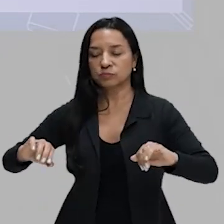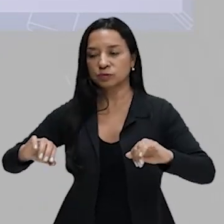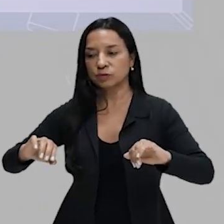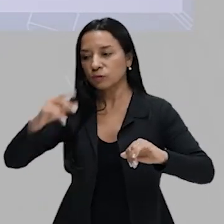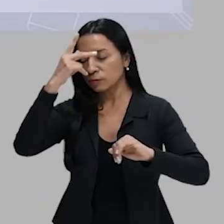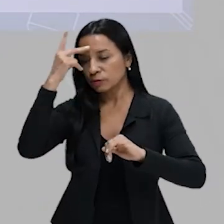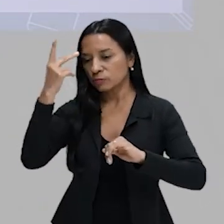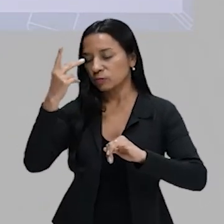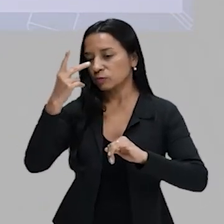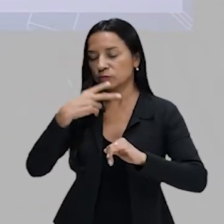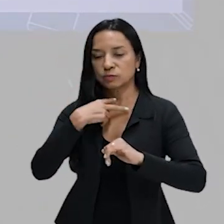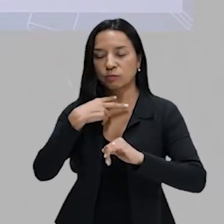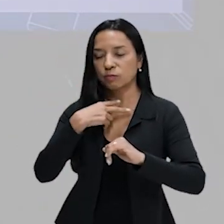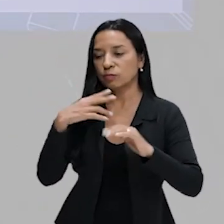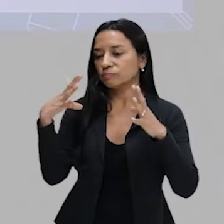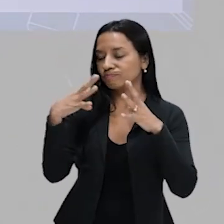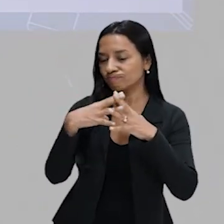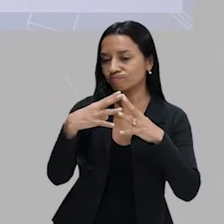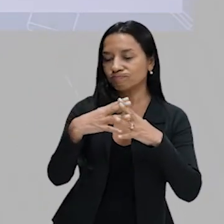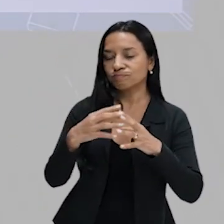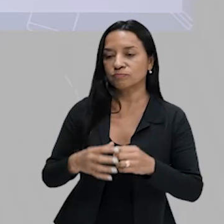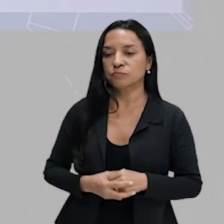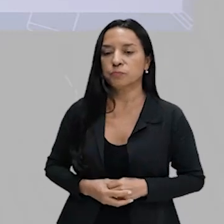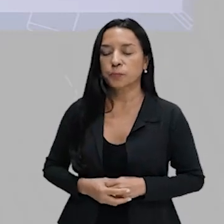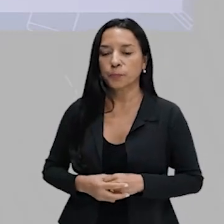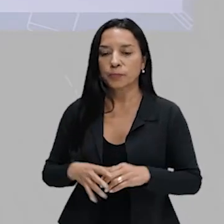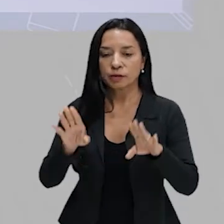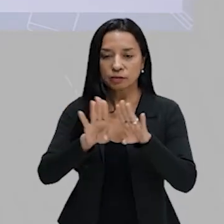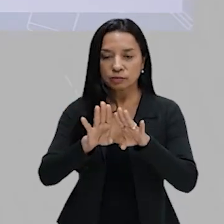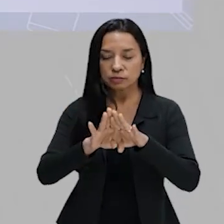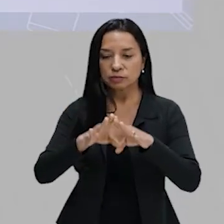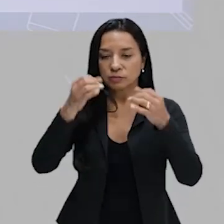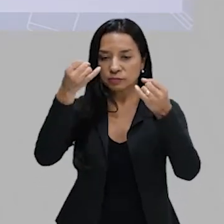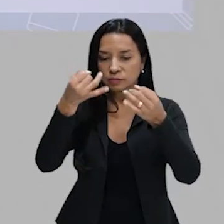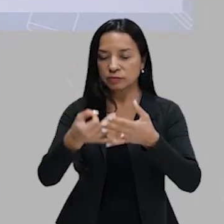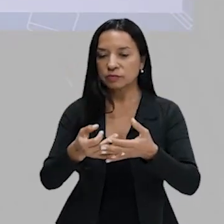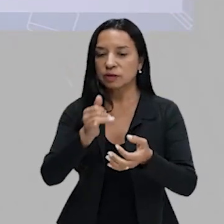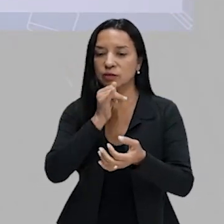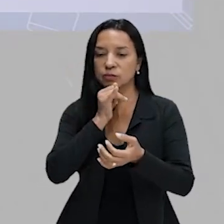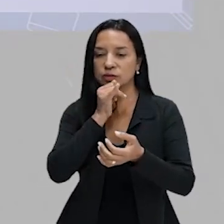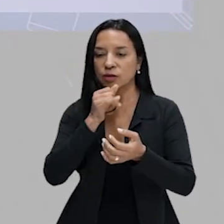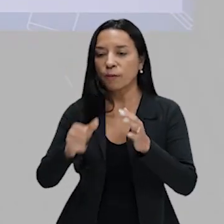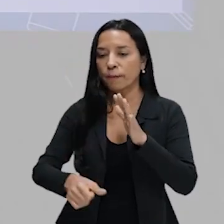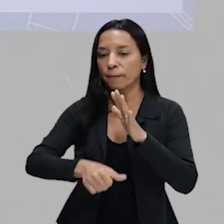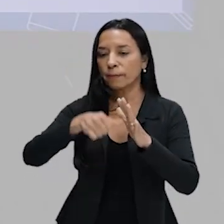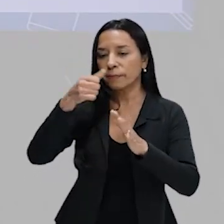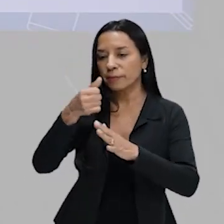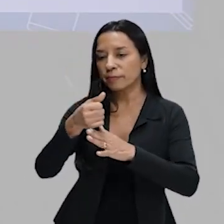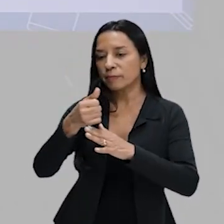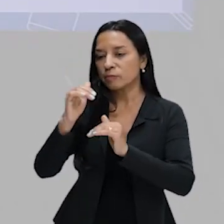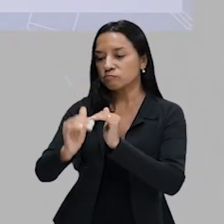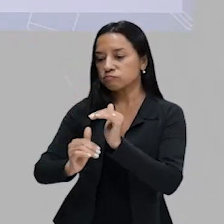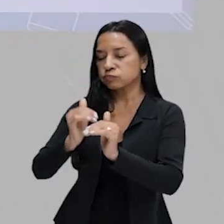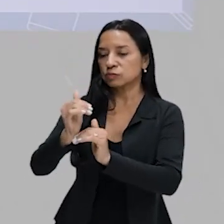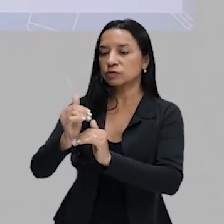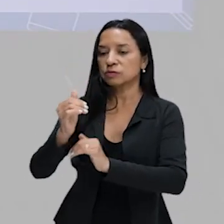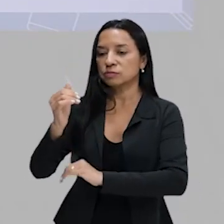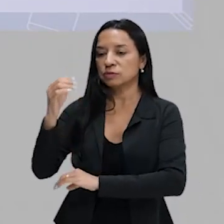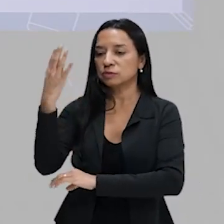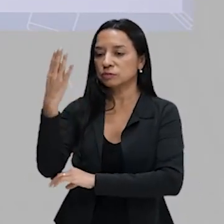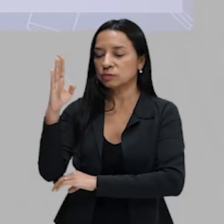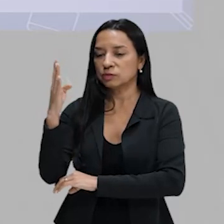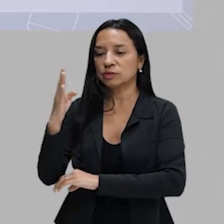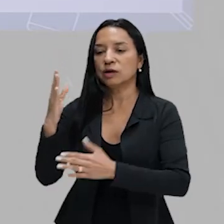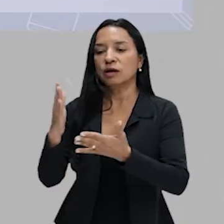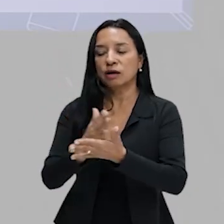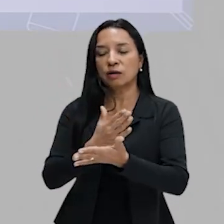pessoas não possam se confundir. E aí a gente vai falar sobre um exemplo pioneiro de procedimentos em biologia. Alguma